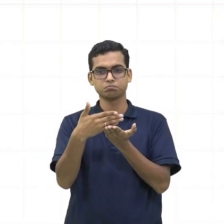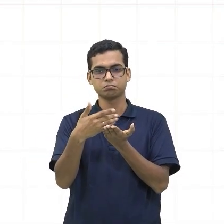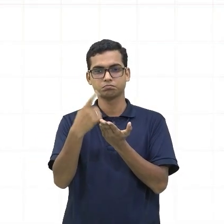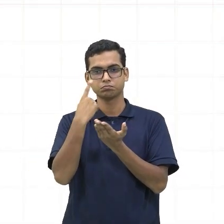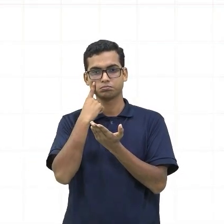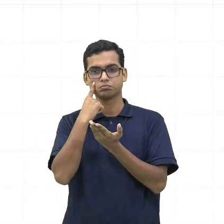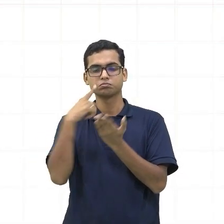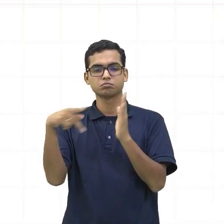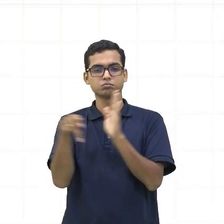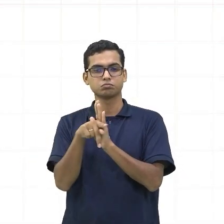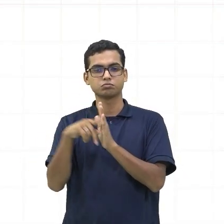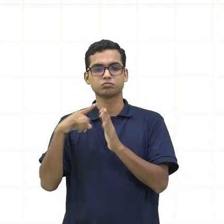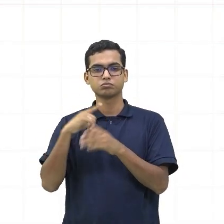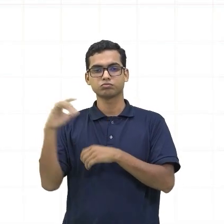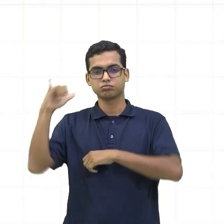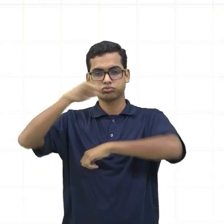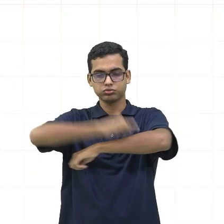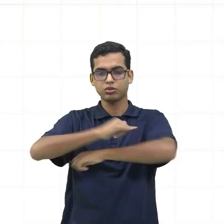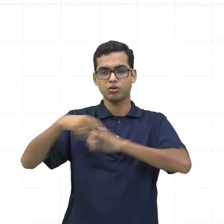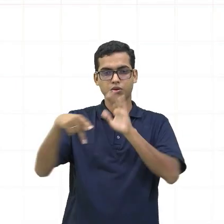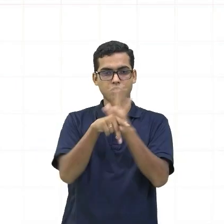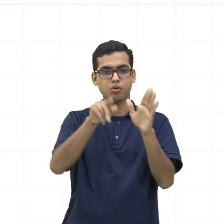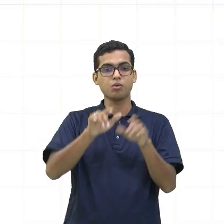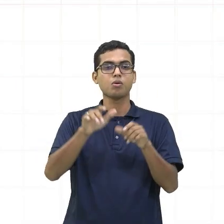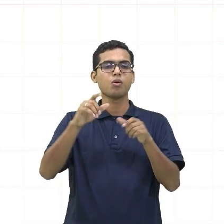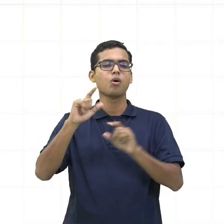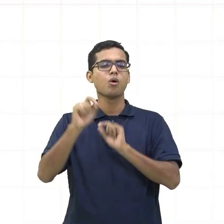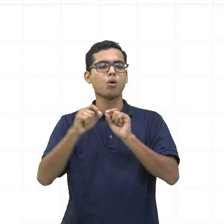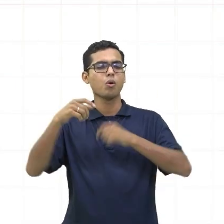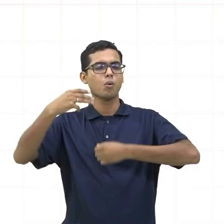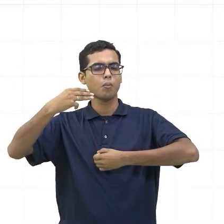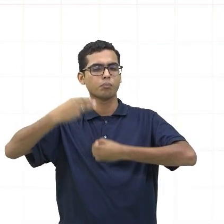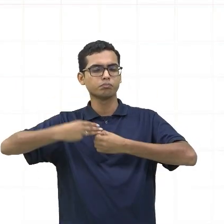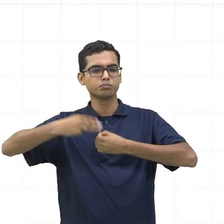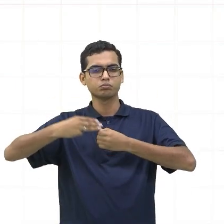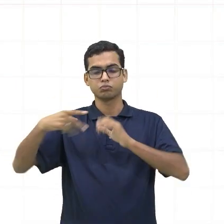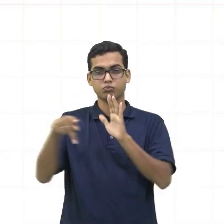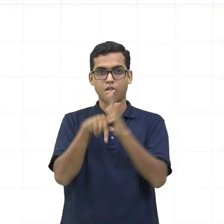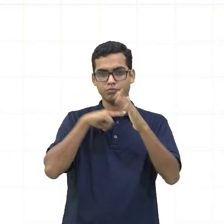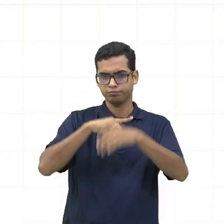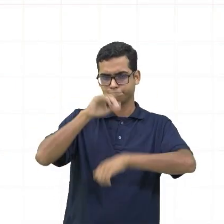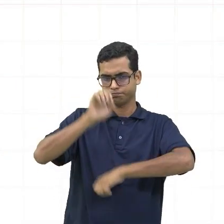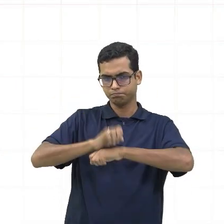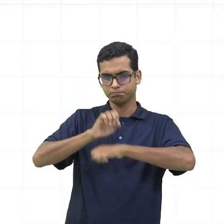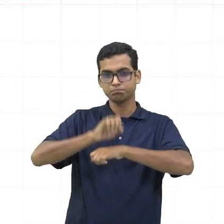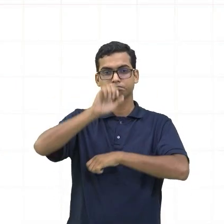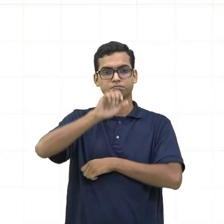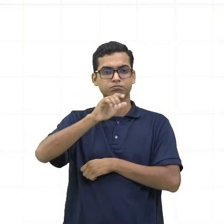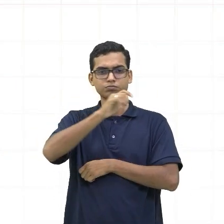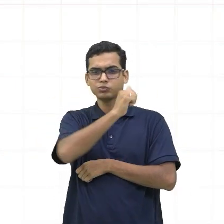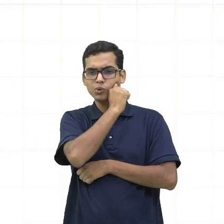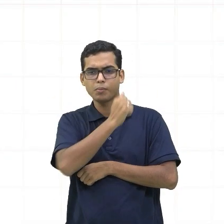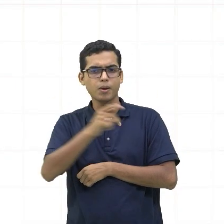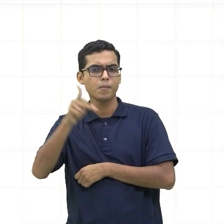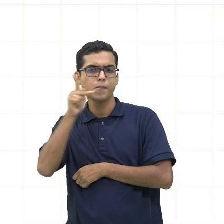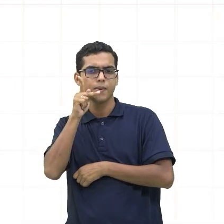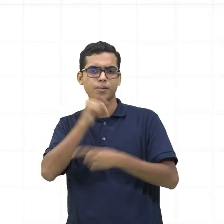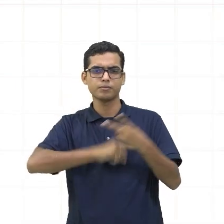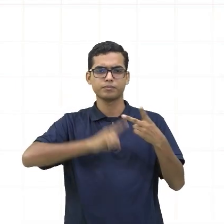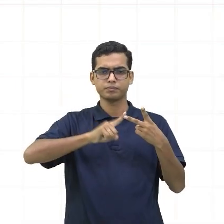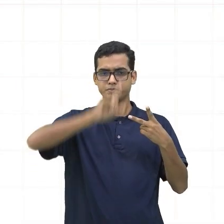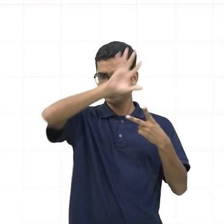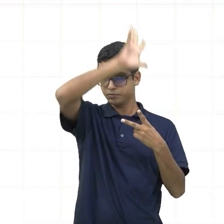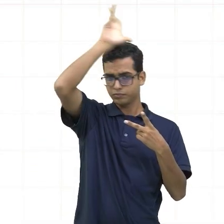ali no Amapá e no Amazonas. Então, a presença desses japoneses na região amazônica,